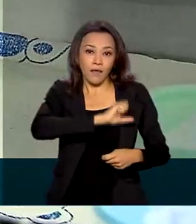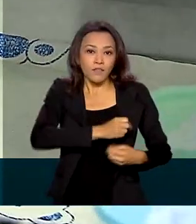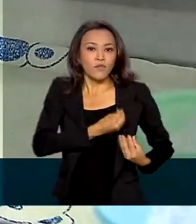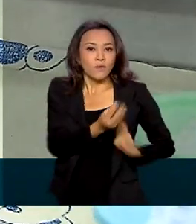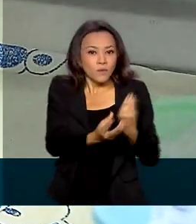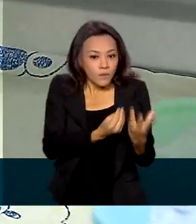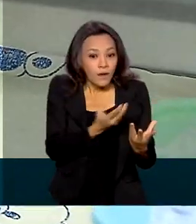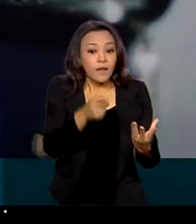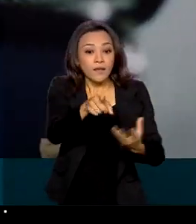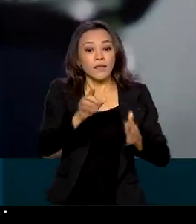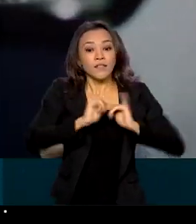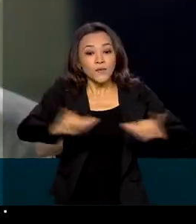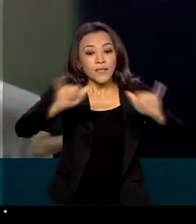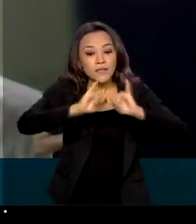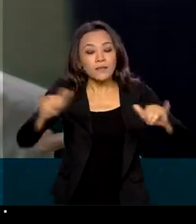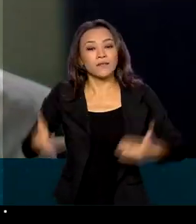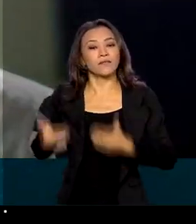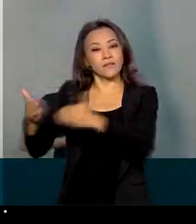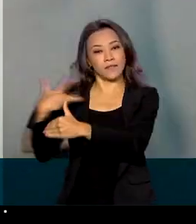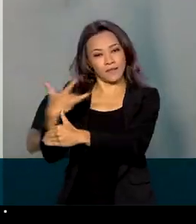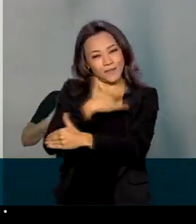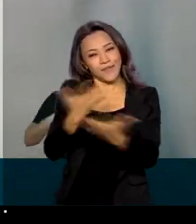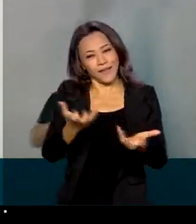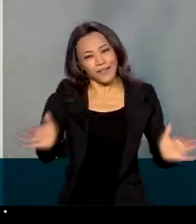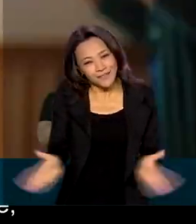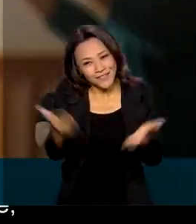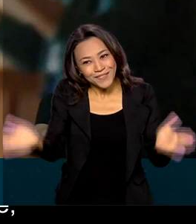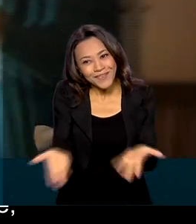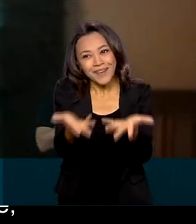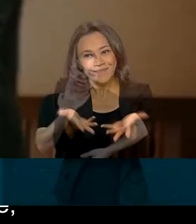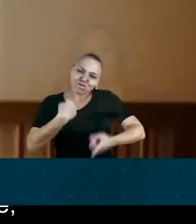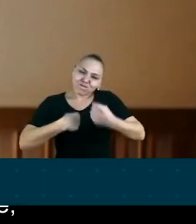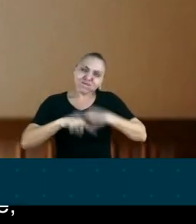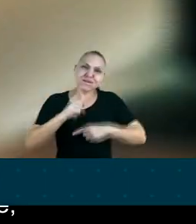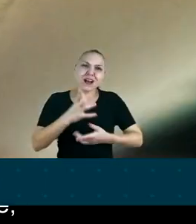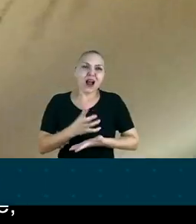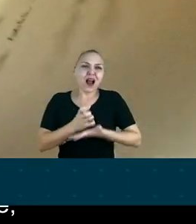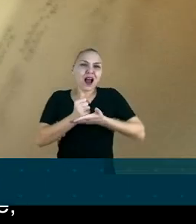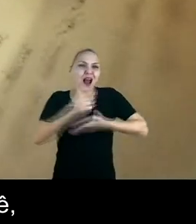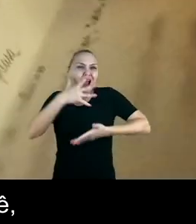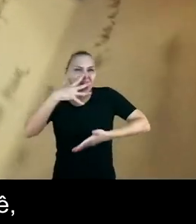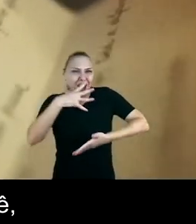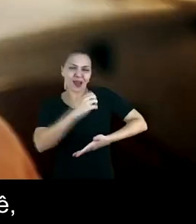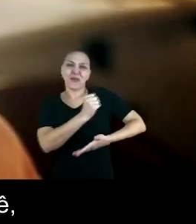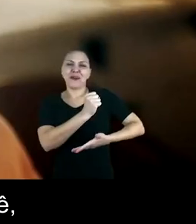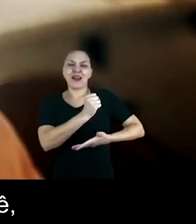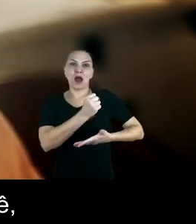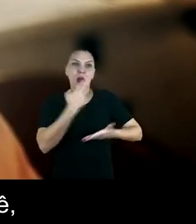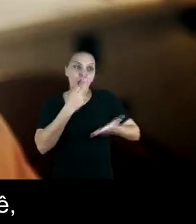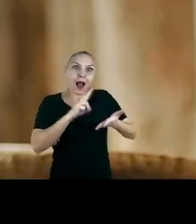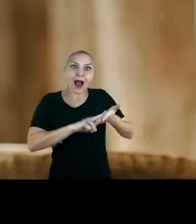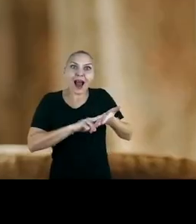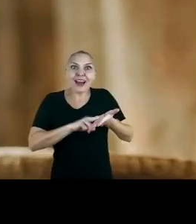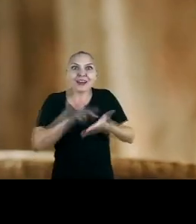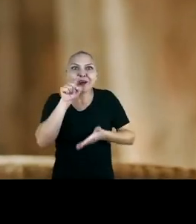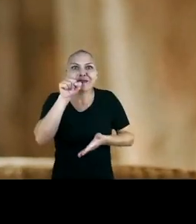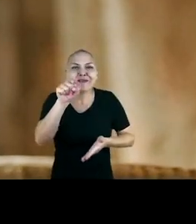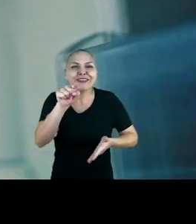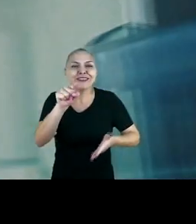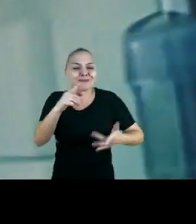do Ministério da Saúde quer incentivar as doações. Esse agradecimento em forma de carta é para você,